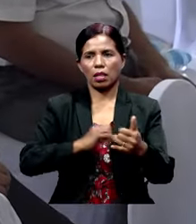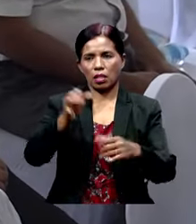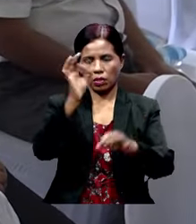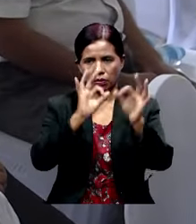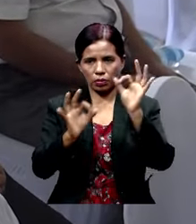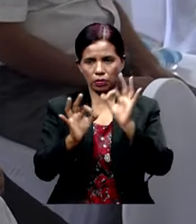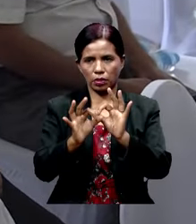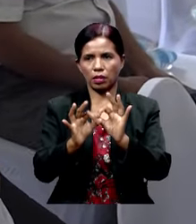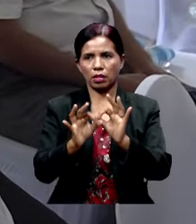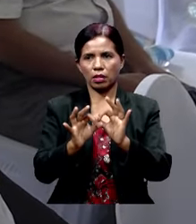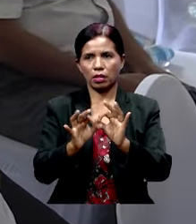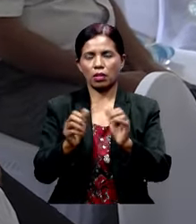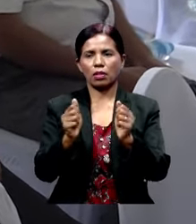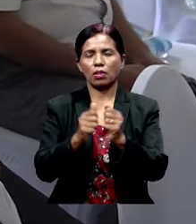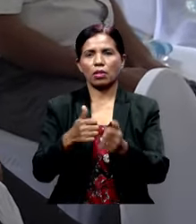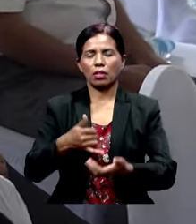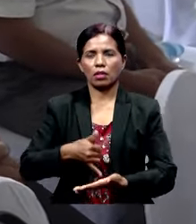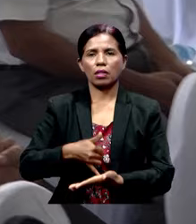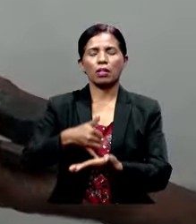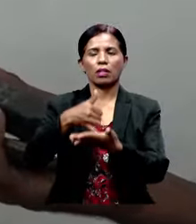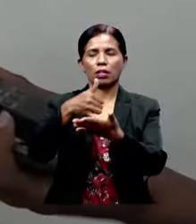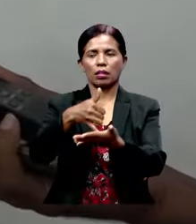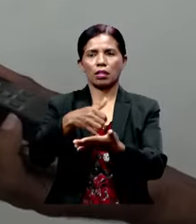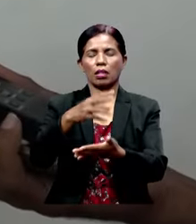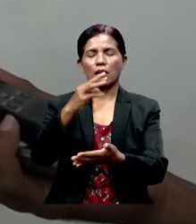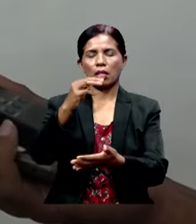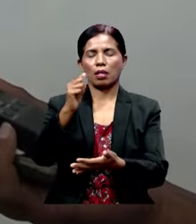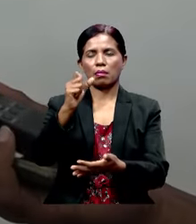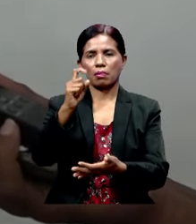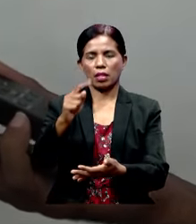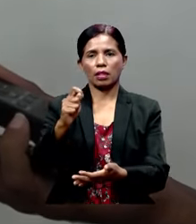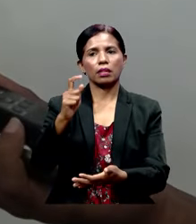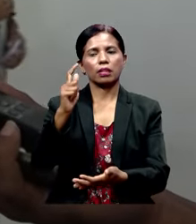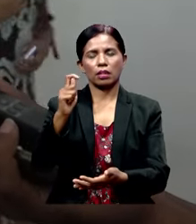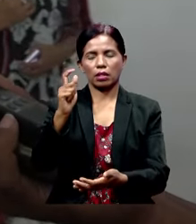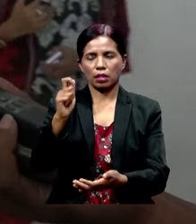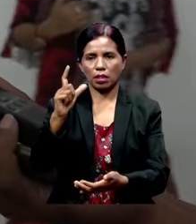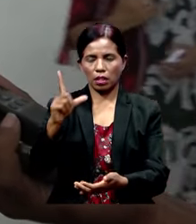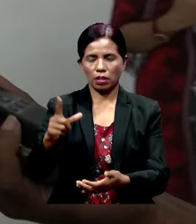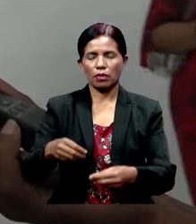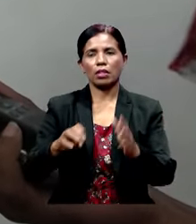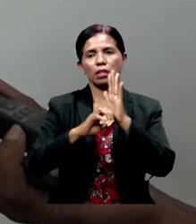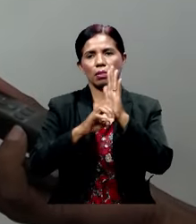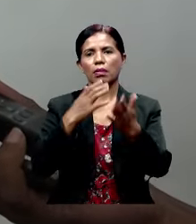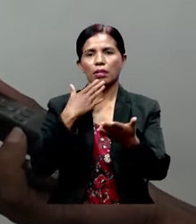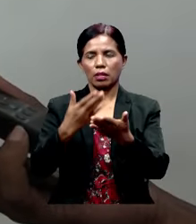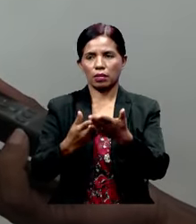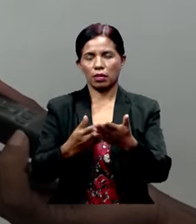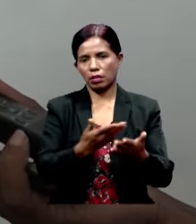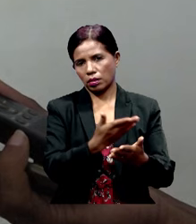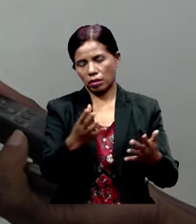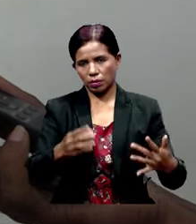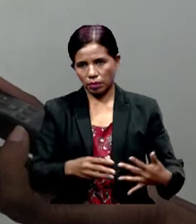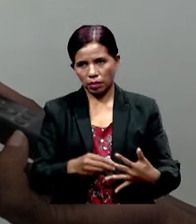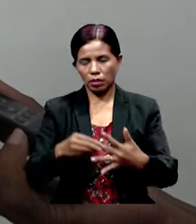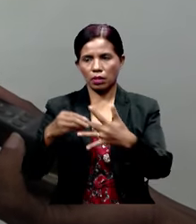ao prêmio no, Max Tal de Nia, foi exemplo de aqui da sociedade toma que lindiu. E tá bom ser a